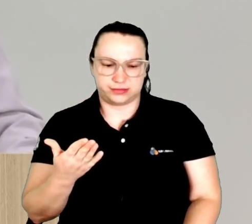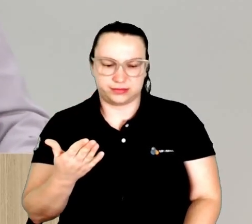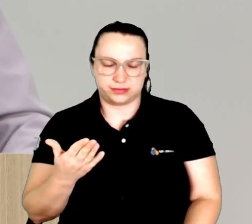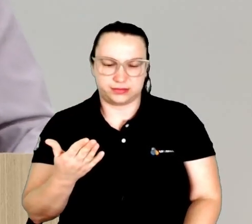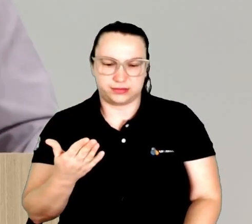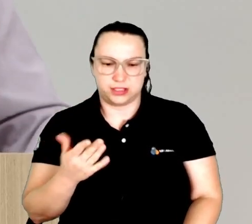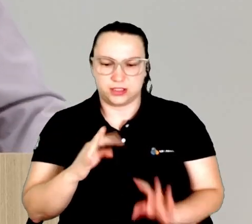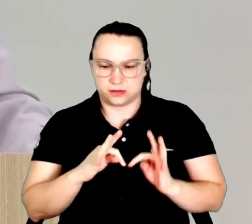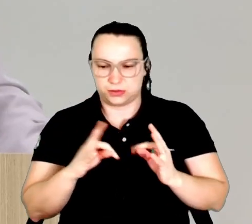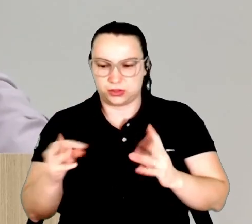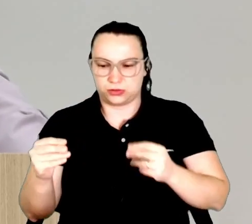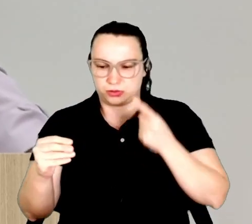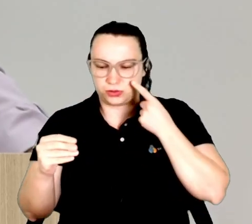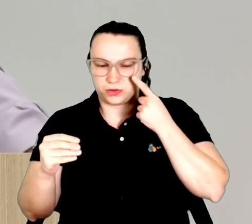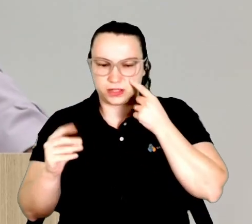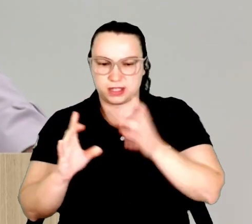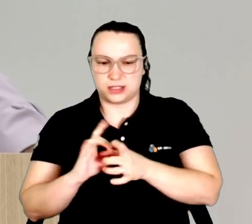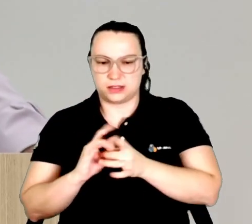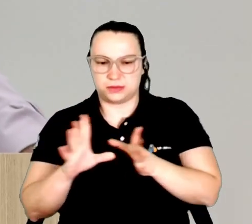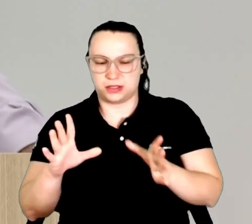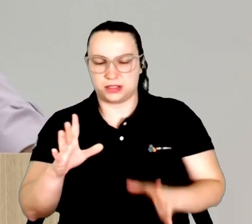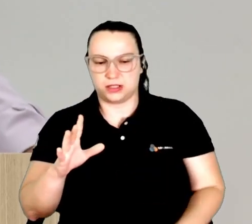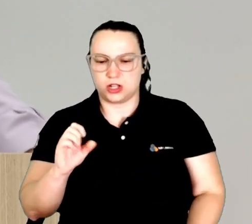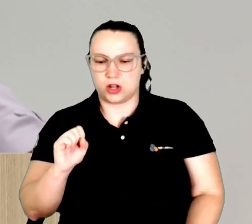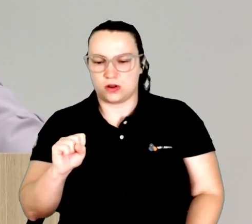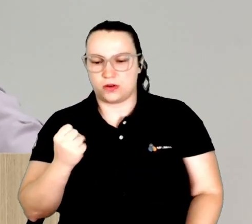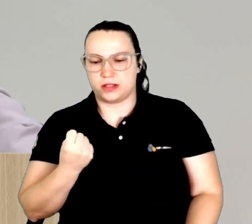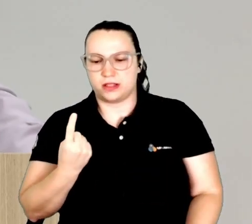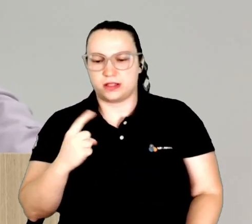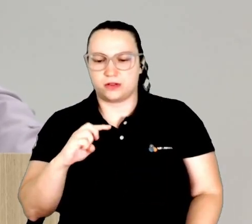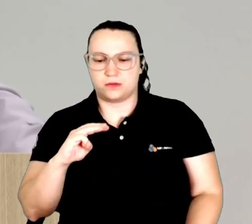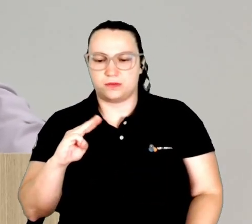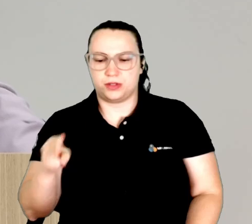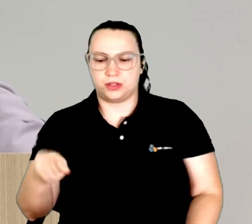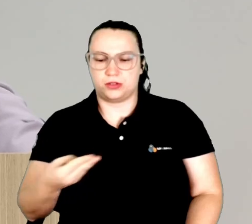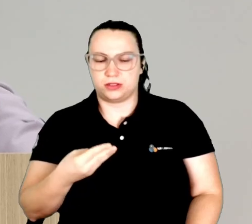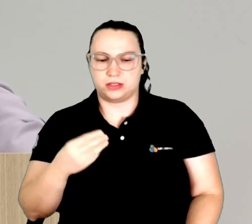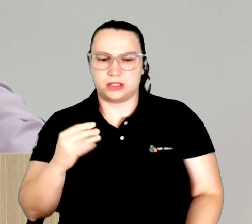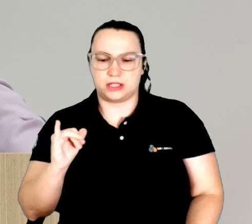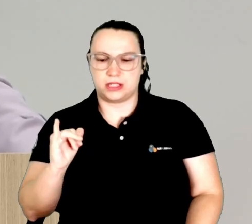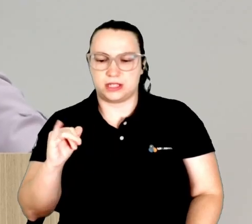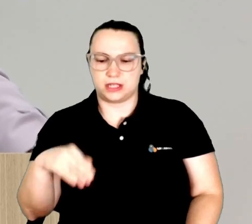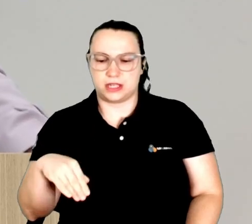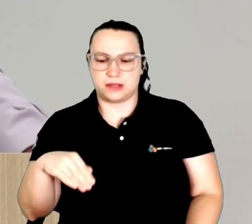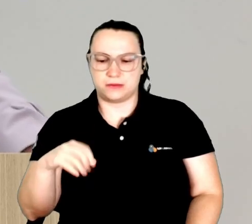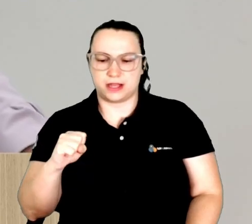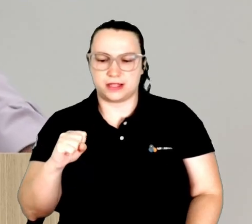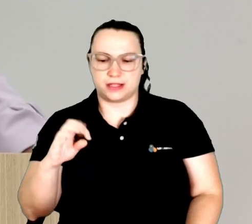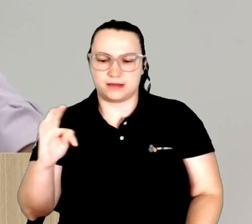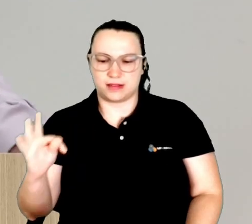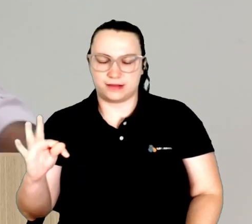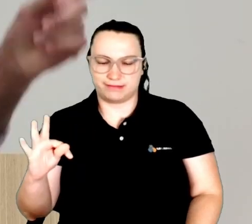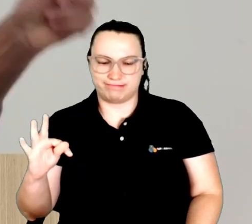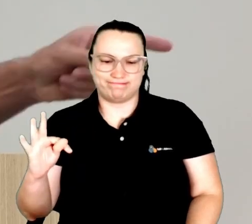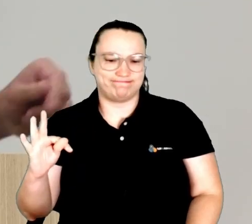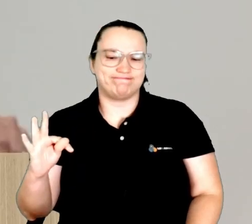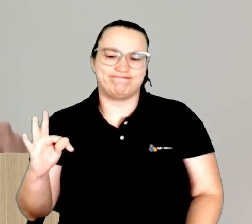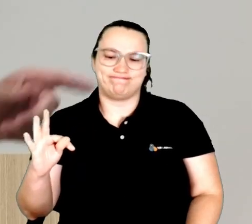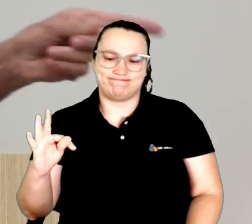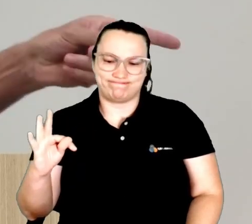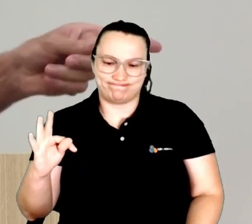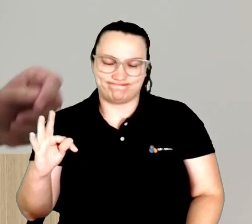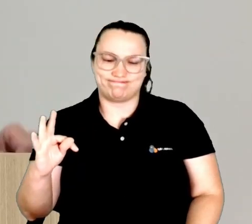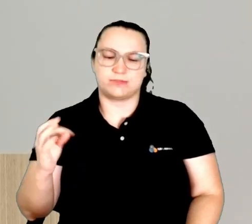ver, liberação de quase 81 milhões para o MST. Então, o MST, sim, esses têm